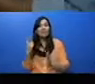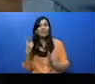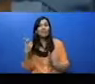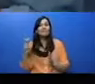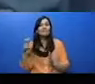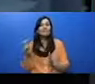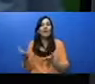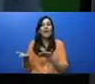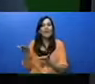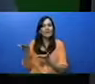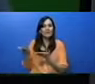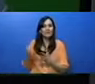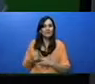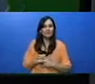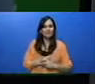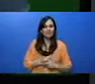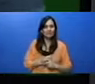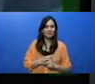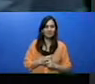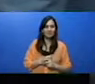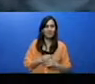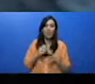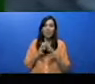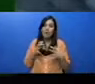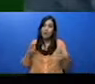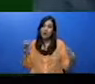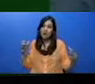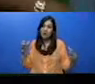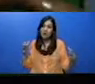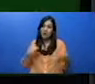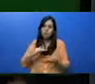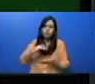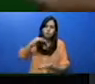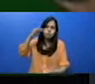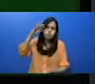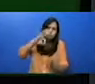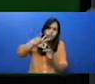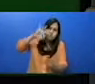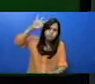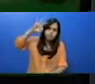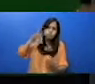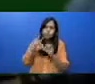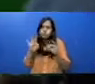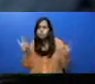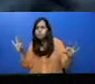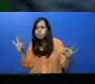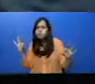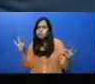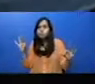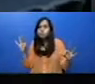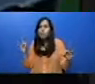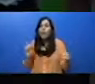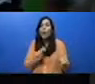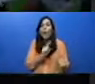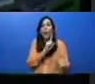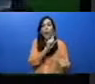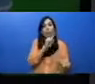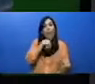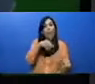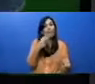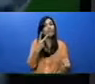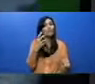quilos, tá? Mediano. Tamanho aproximadamente entre 1,20 m, mas é de comprimento,